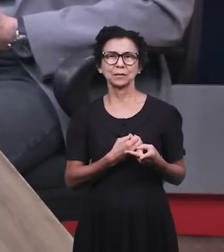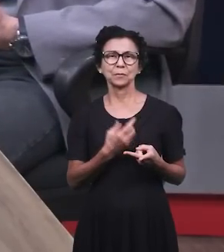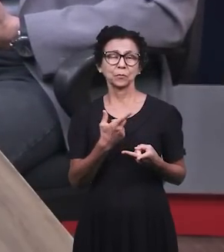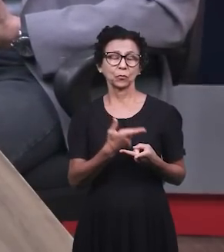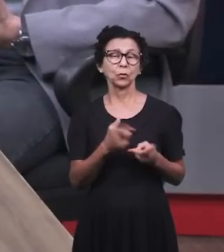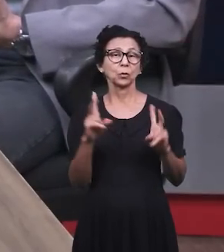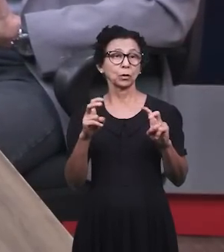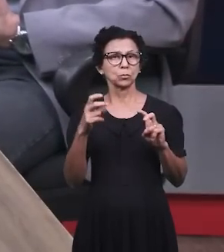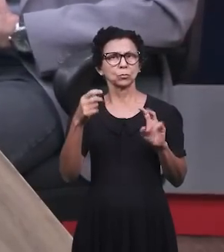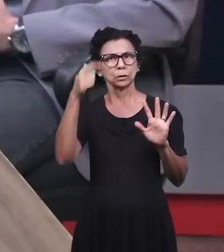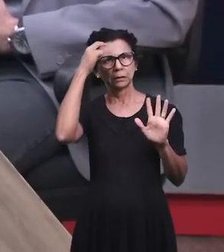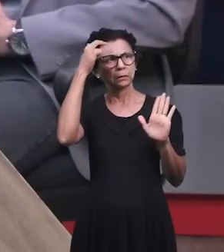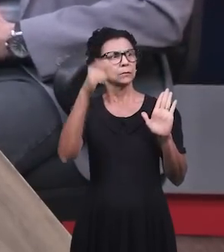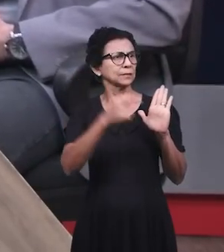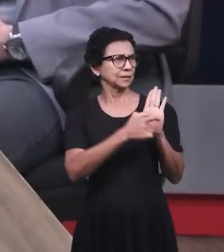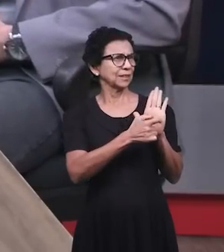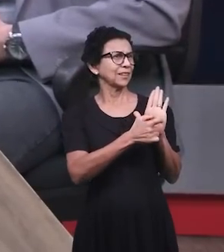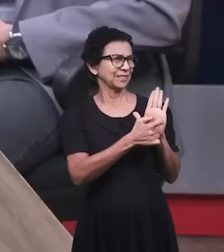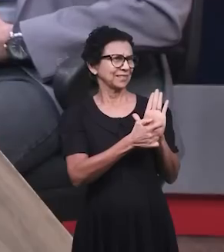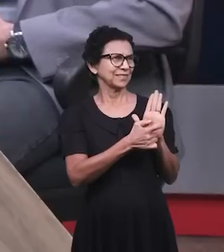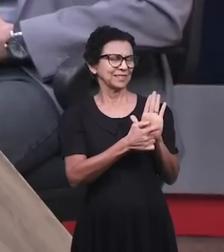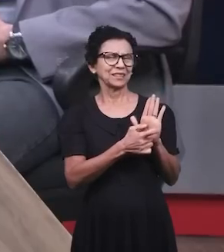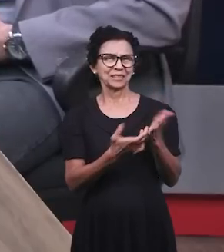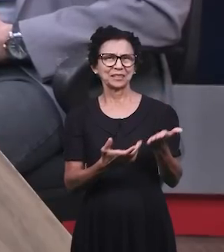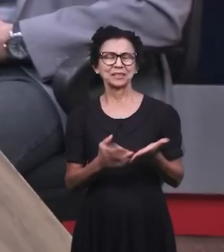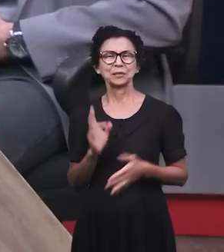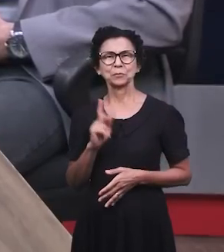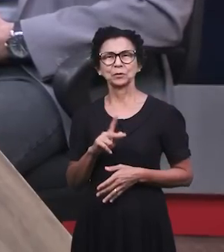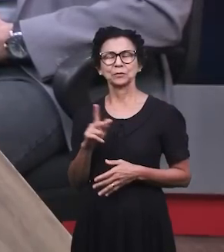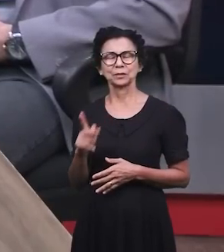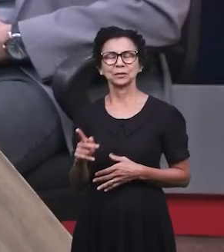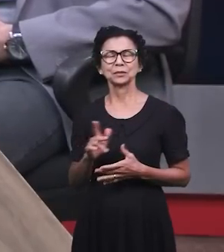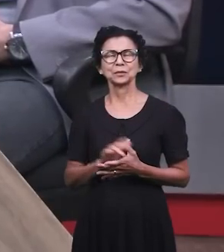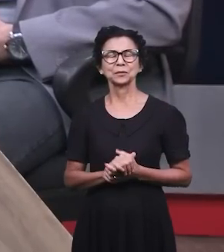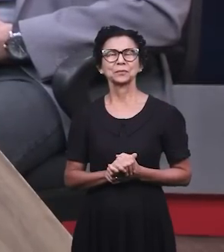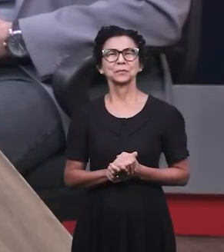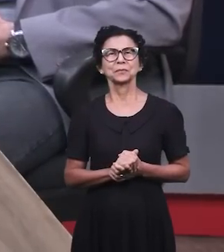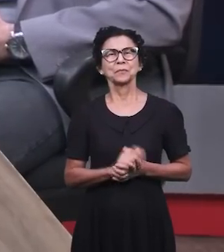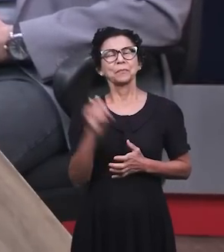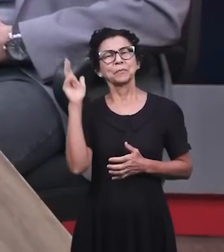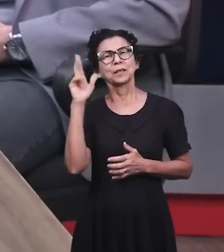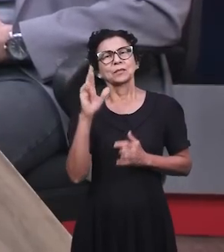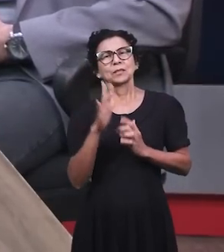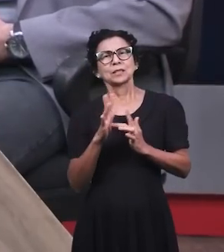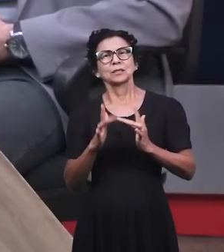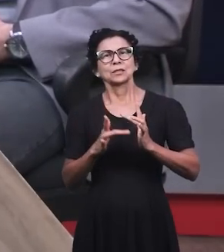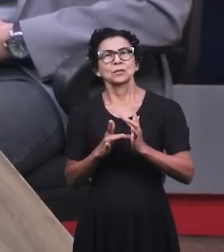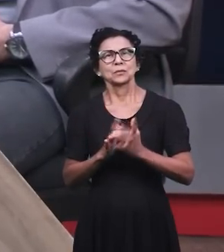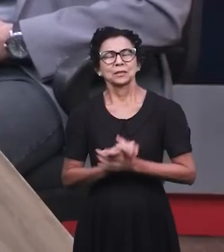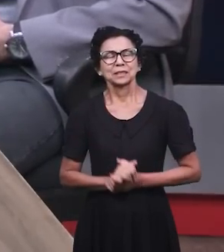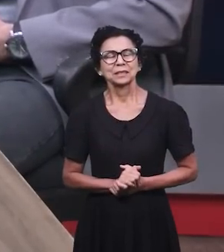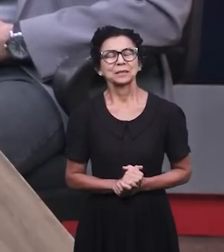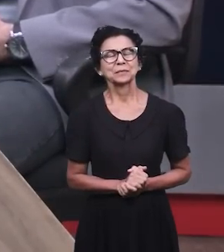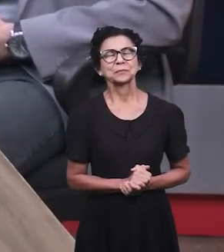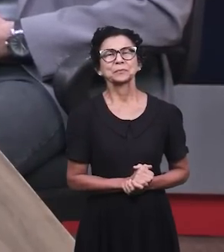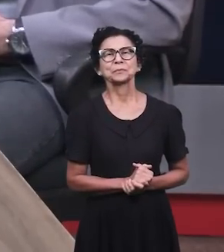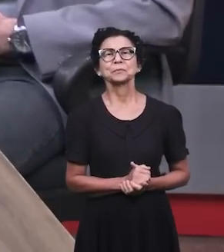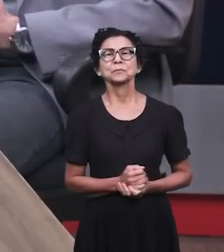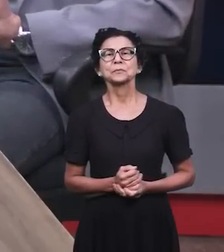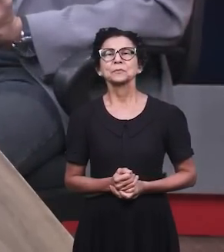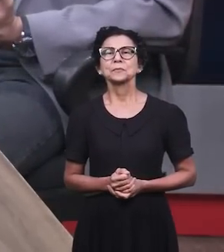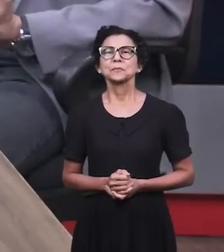exemplo, sobre inteligência artificial. Professor Marcos Rodrigues, a paz do Senhor, seja bem-vindo. Paz do Senhor, paz dos seus irmãos.